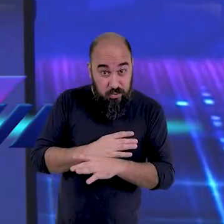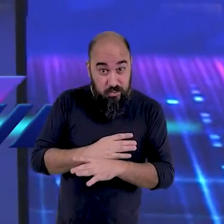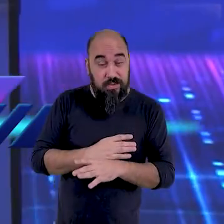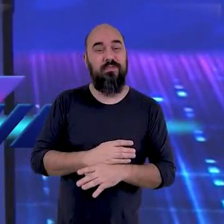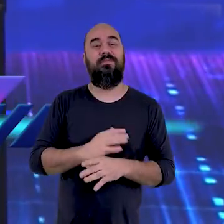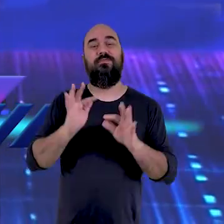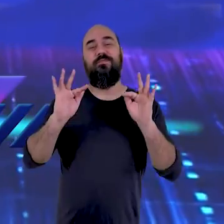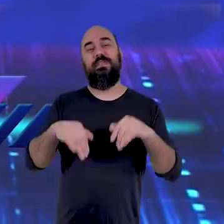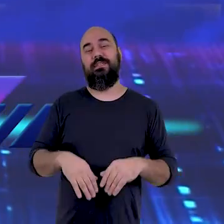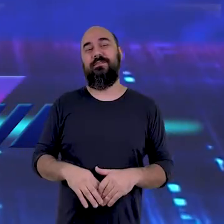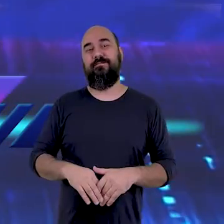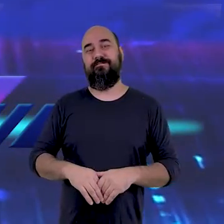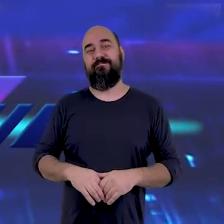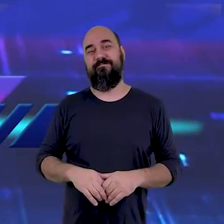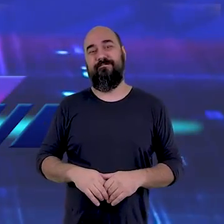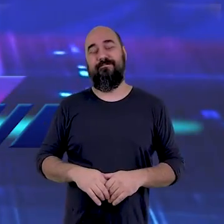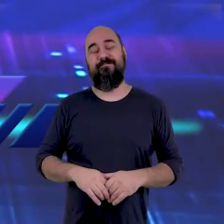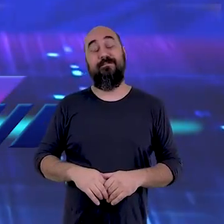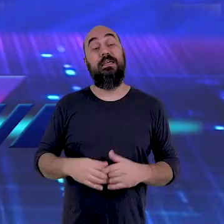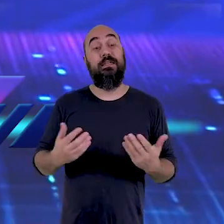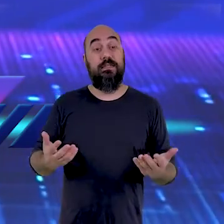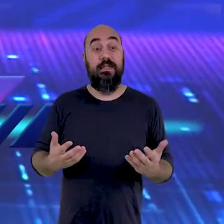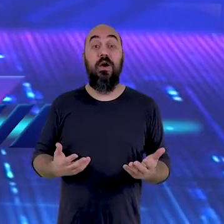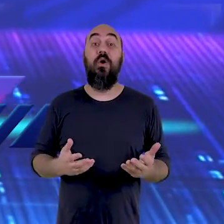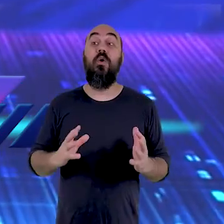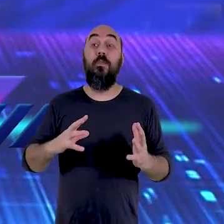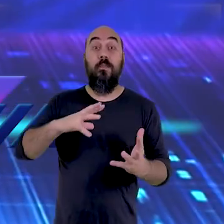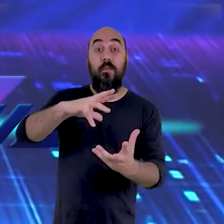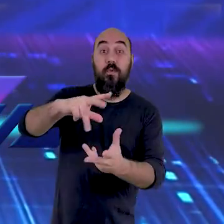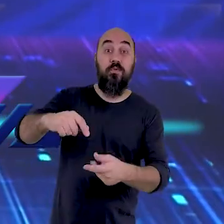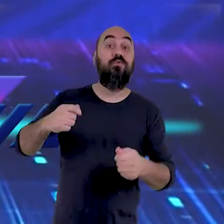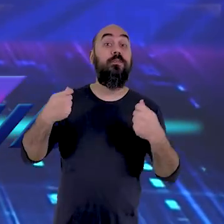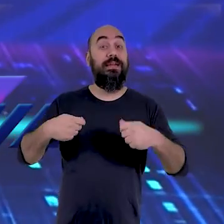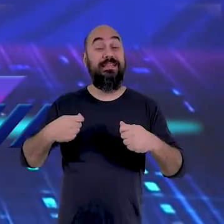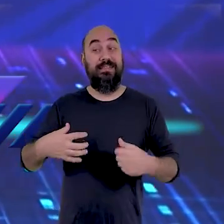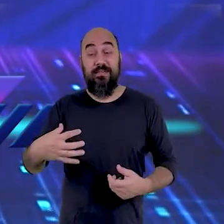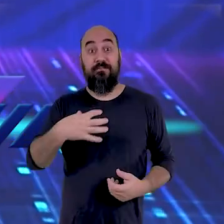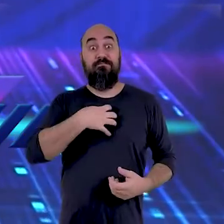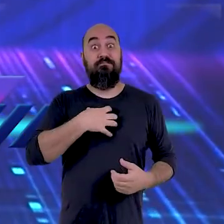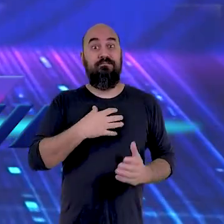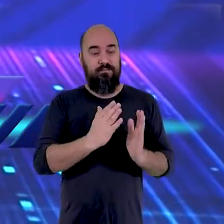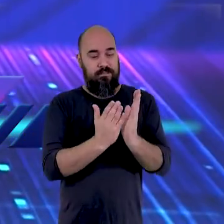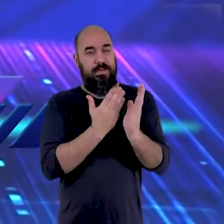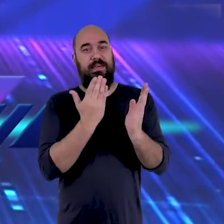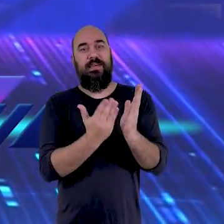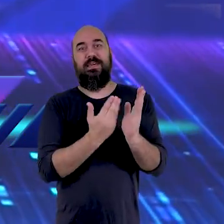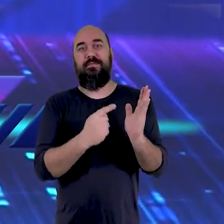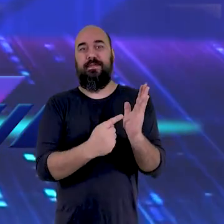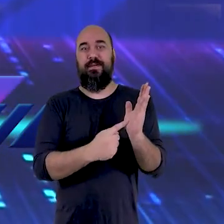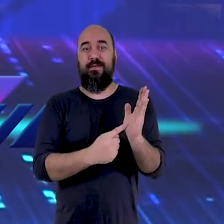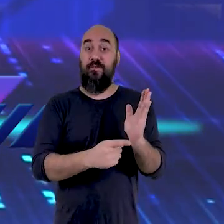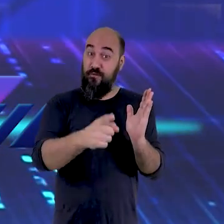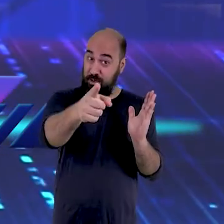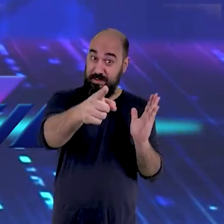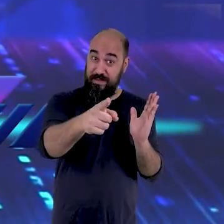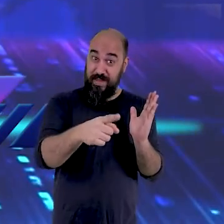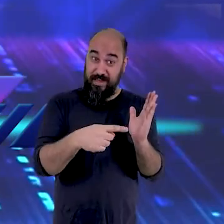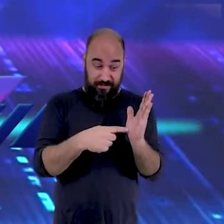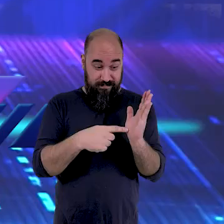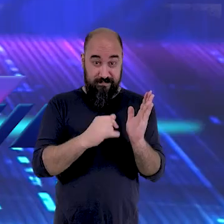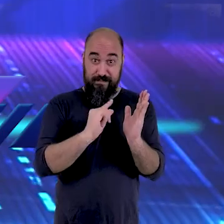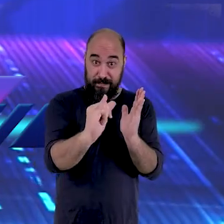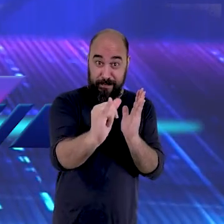mesmo tempo em que o mundo é impactado pelas revelações da Bíblia Sagrada. Você faz parte dessa